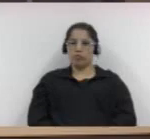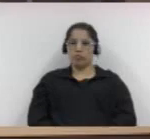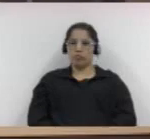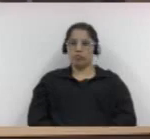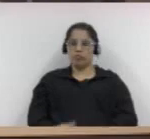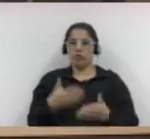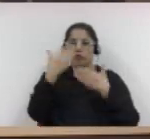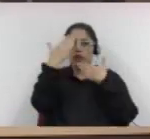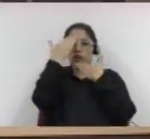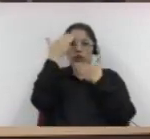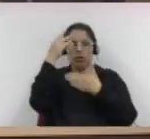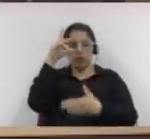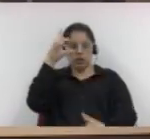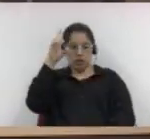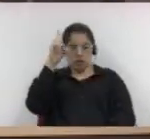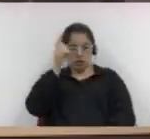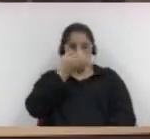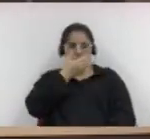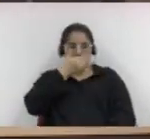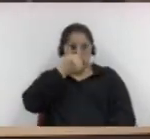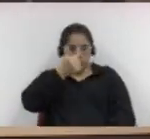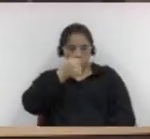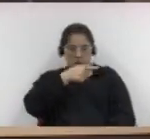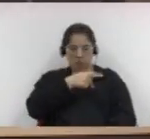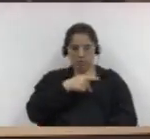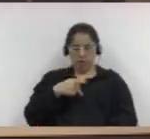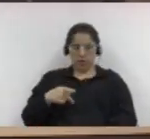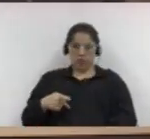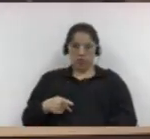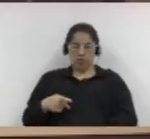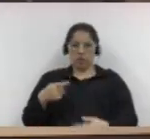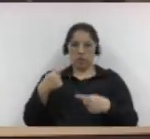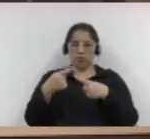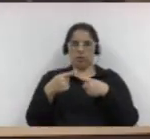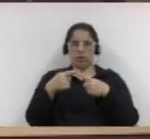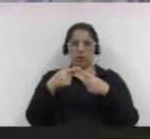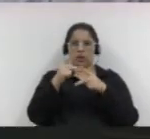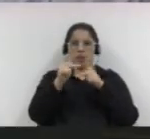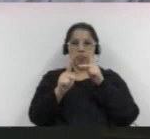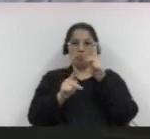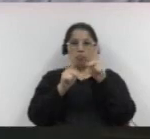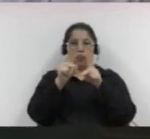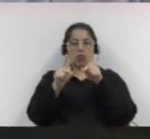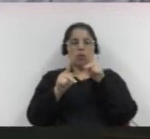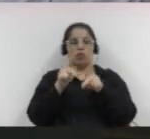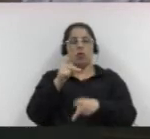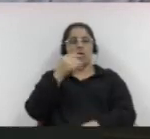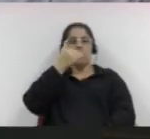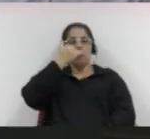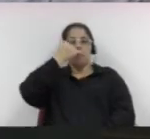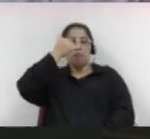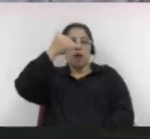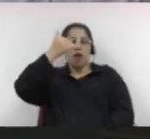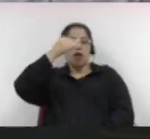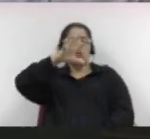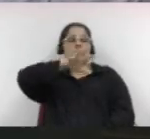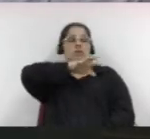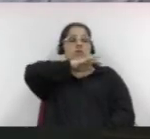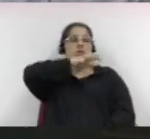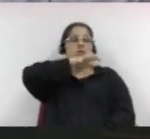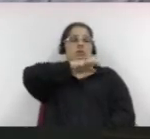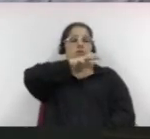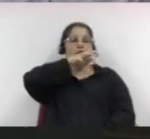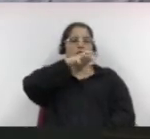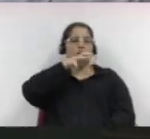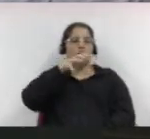Graças a Deus eu estou melhor, presidente, porque o povo pede que o Tigrão seja, não como muitos na